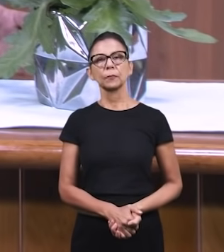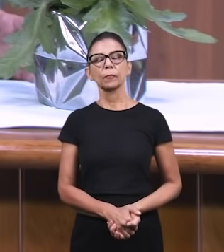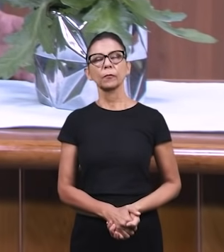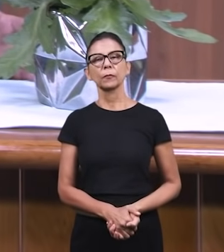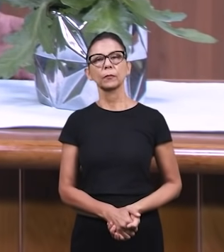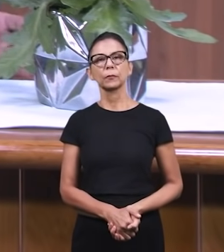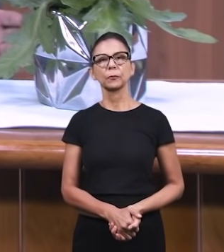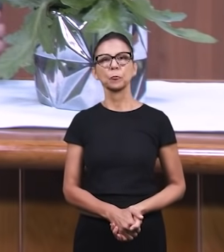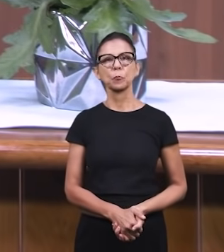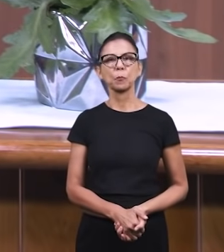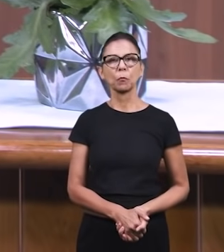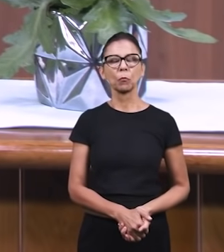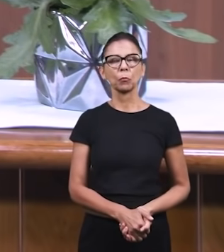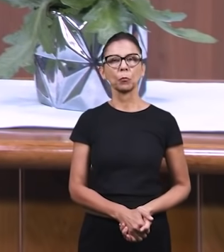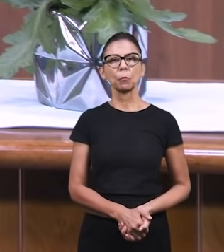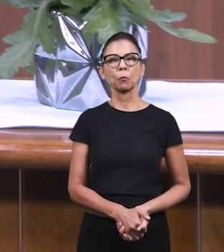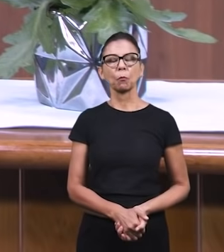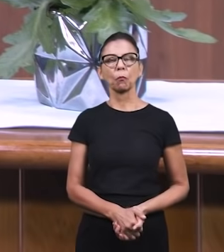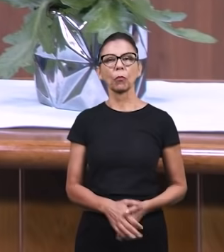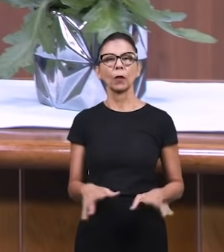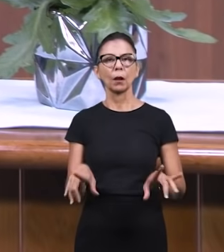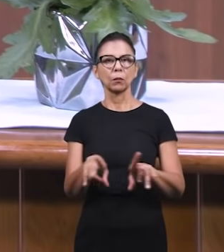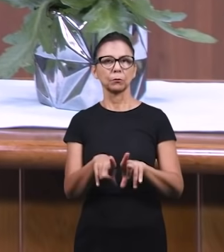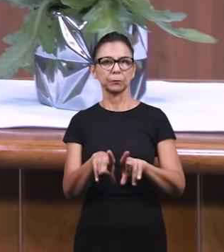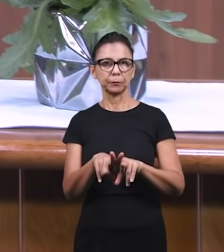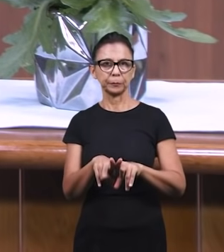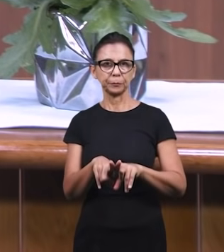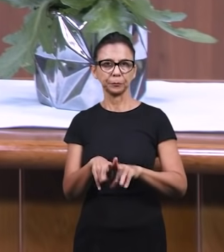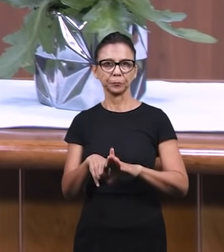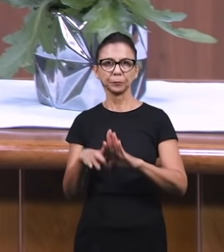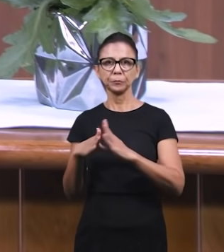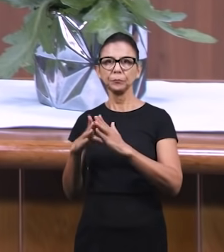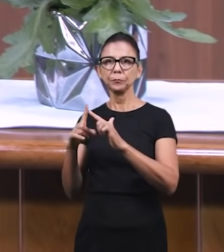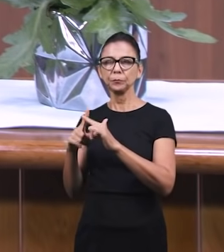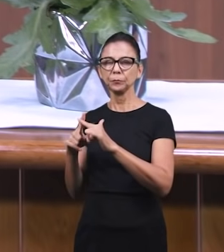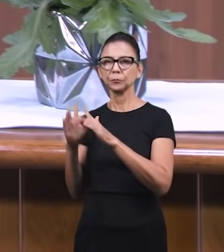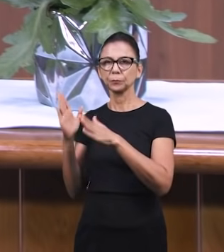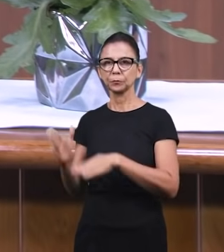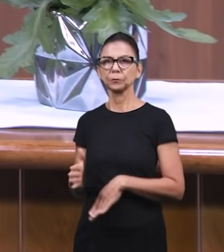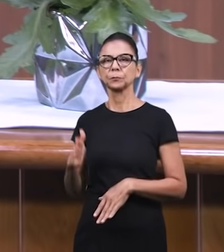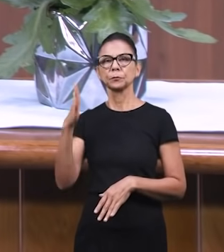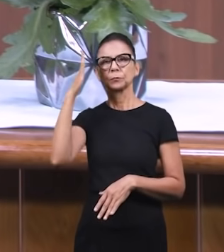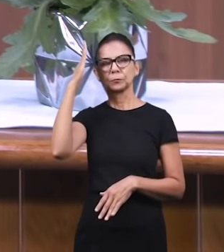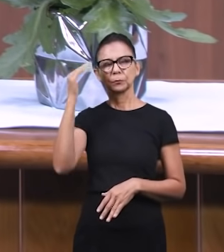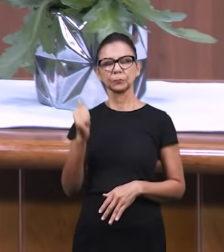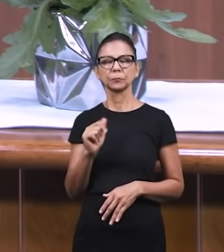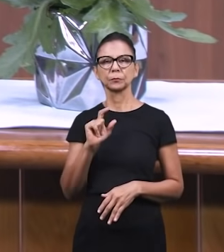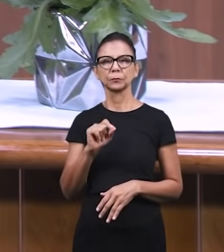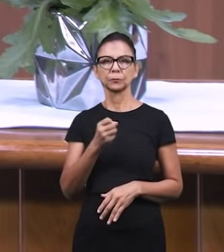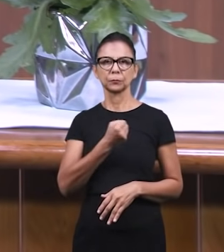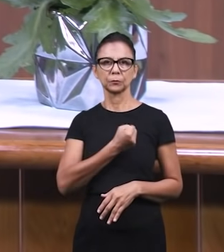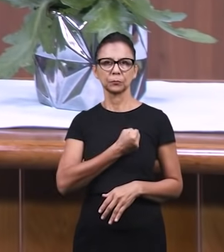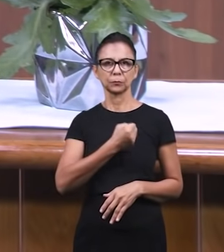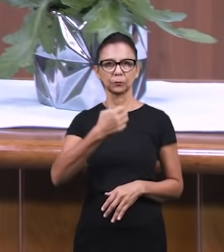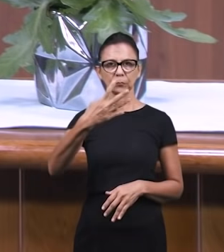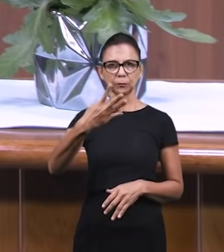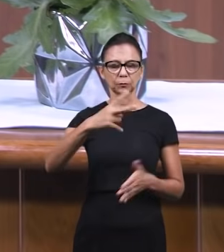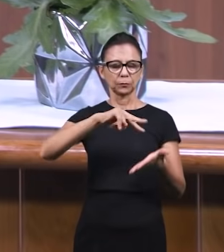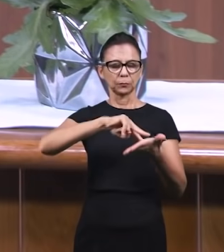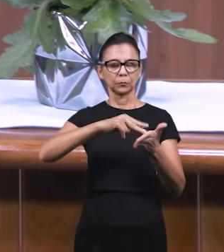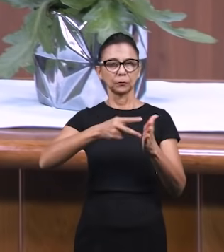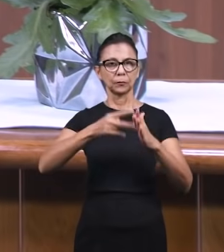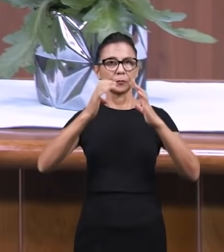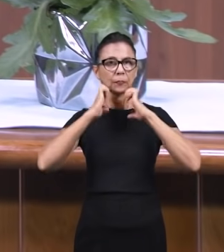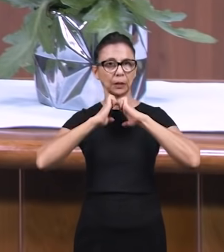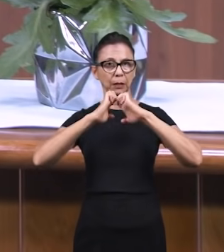do Espírito Santo, para a igreja fiel, ela tem um significado. Fala-se do evangelho. Por isso que eu citei aqui